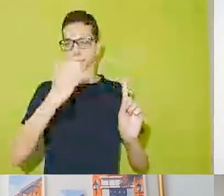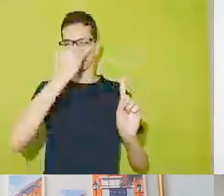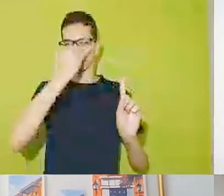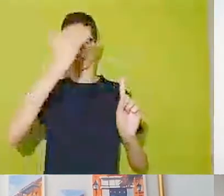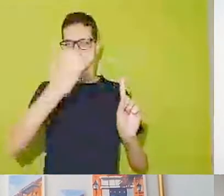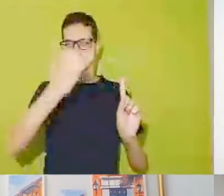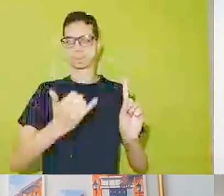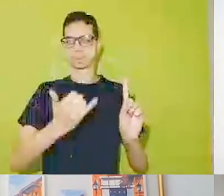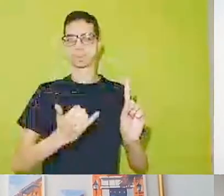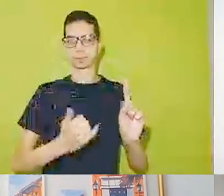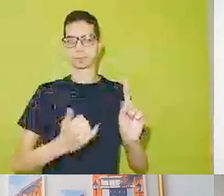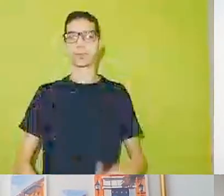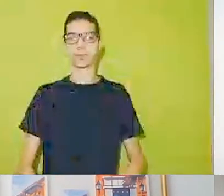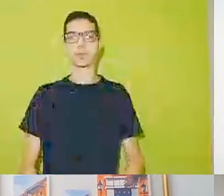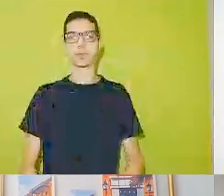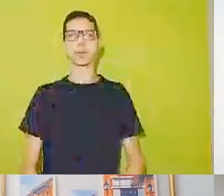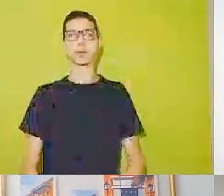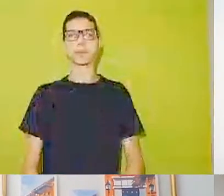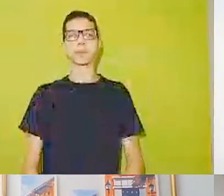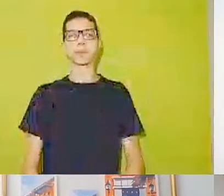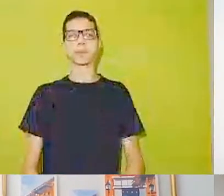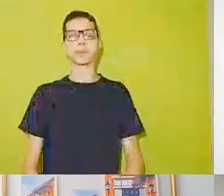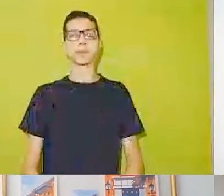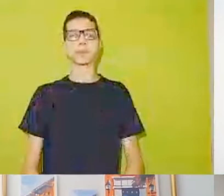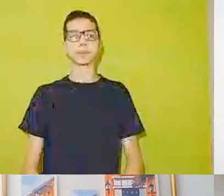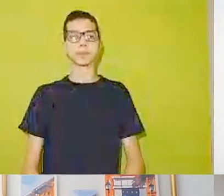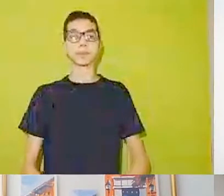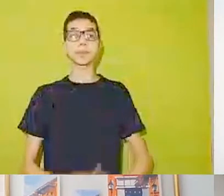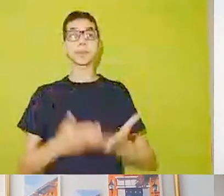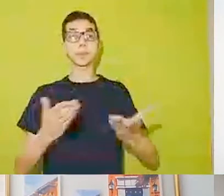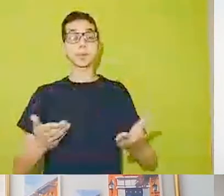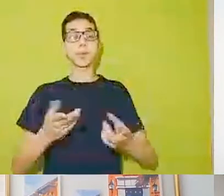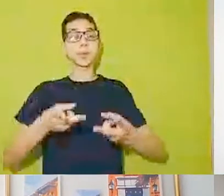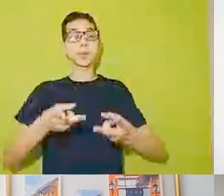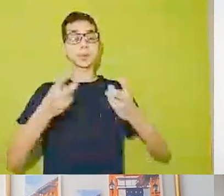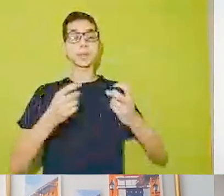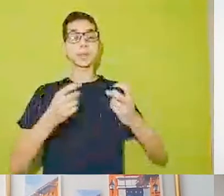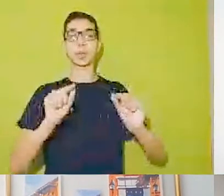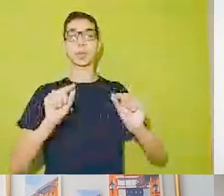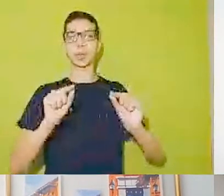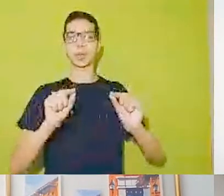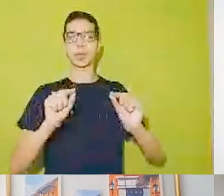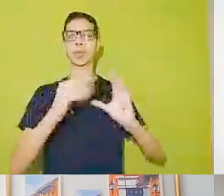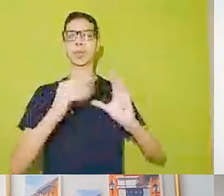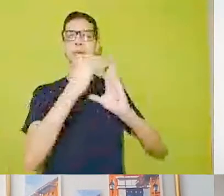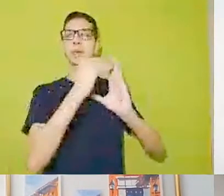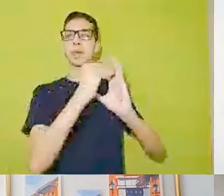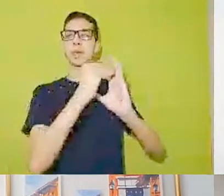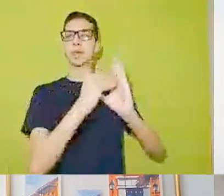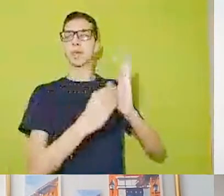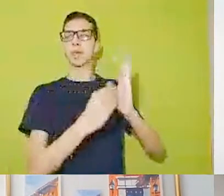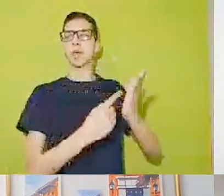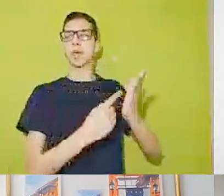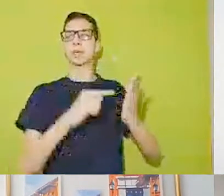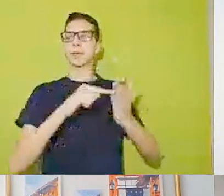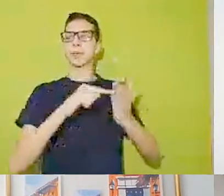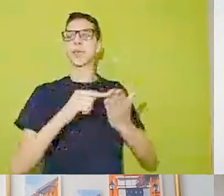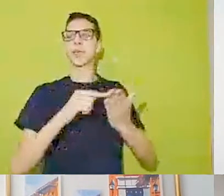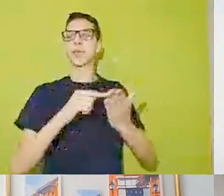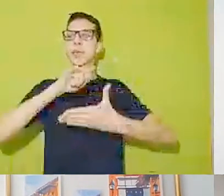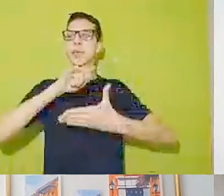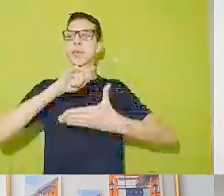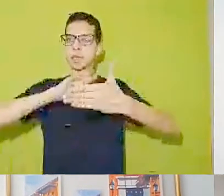previsão legal. Então, a gente vê essa cartilha como consolidado, né, uma construção muito importante